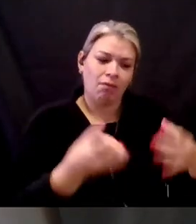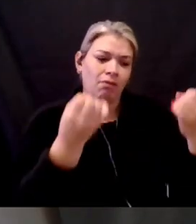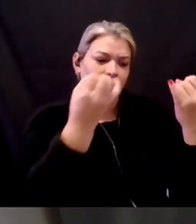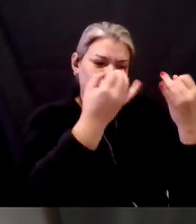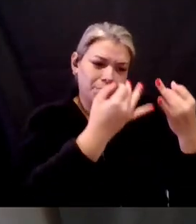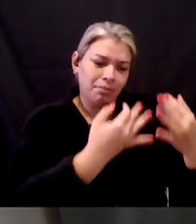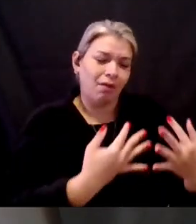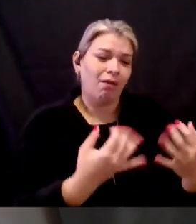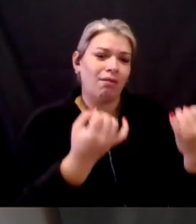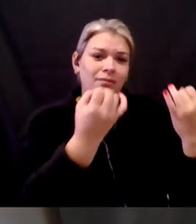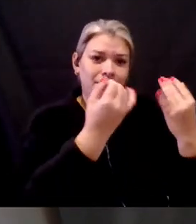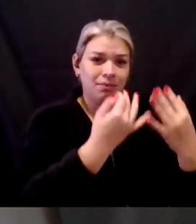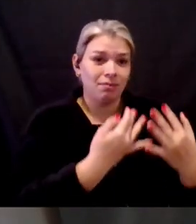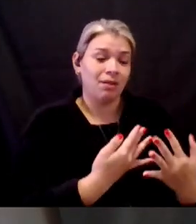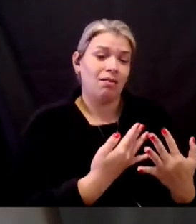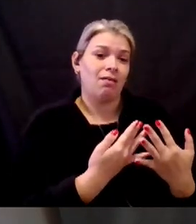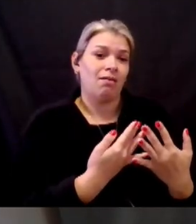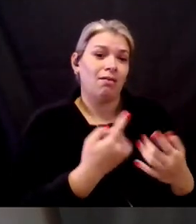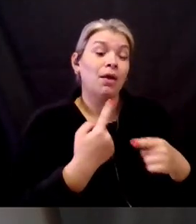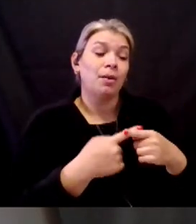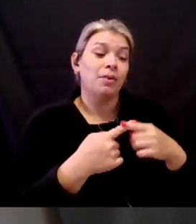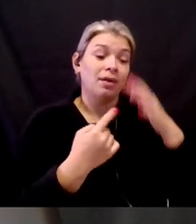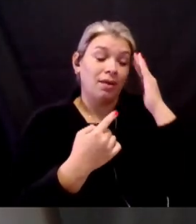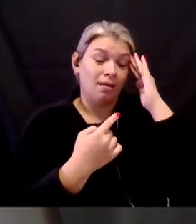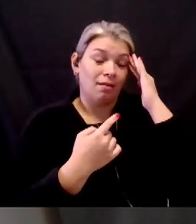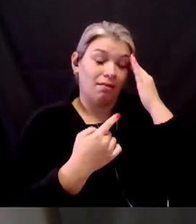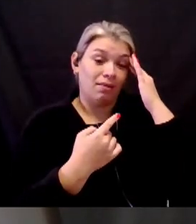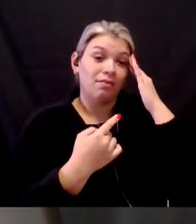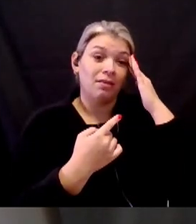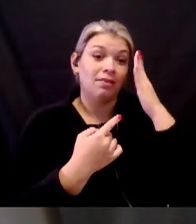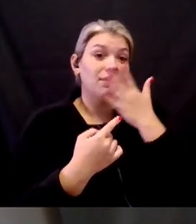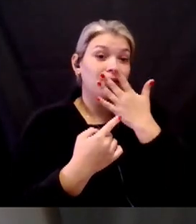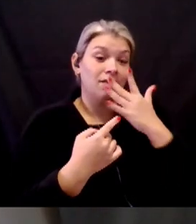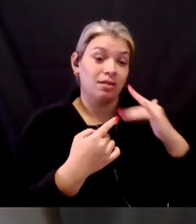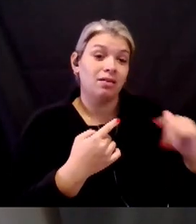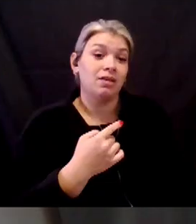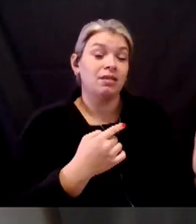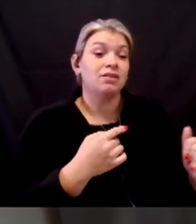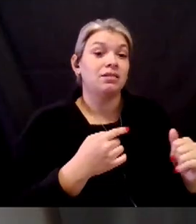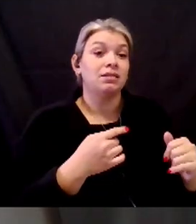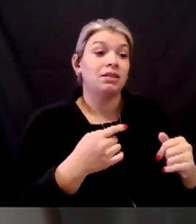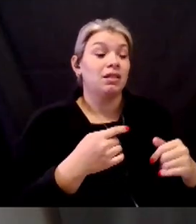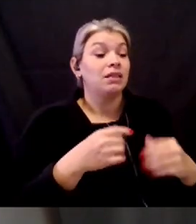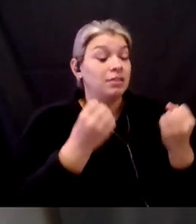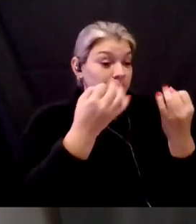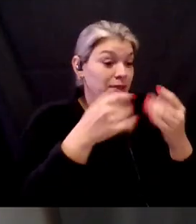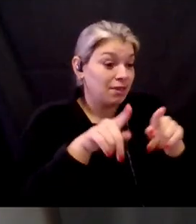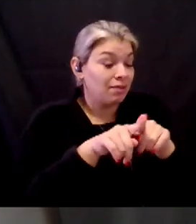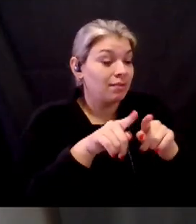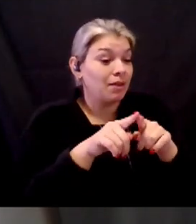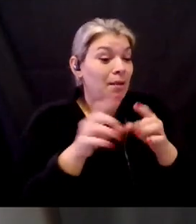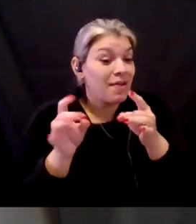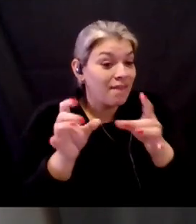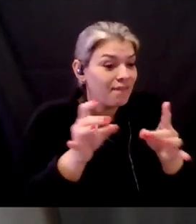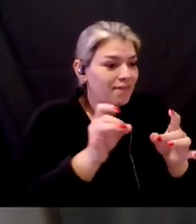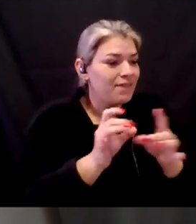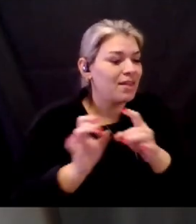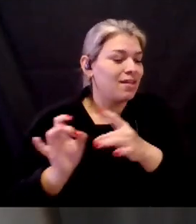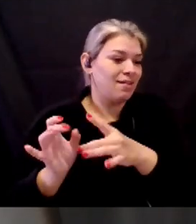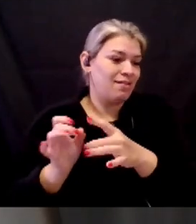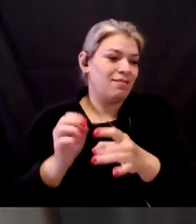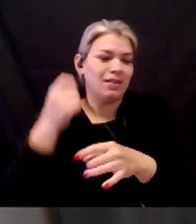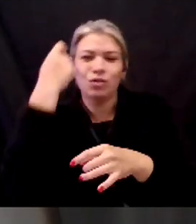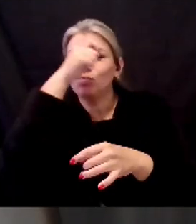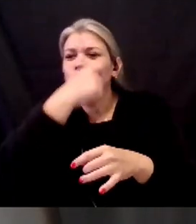explicar sobre essa questão da venda dos cosméticos, né, as indústrias que estão por detrás disso.